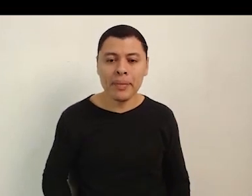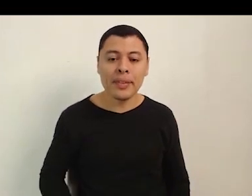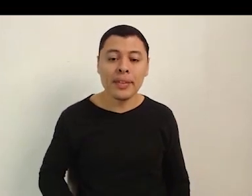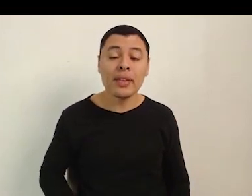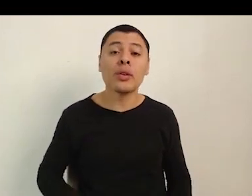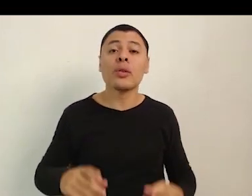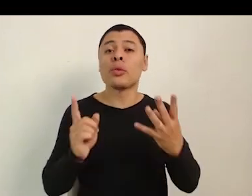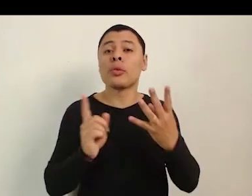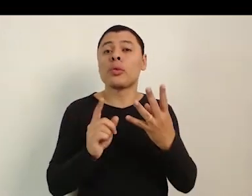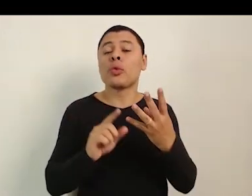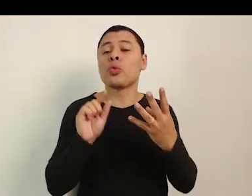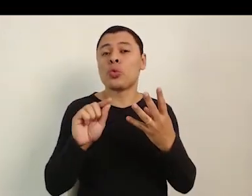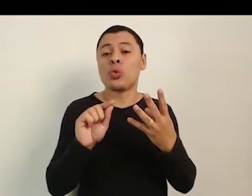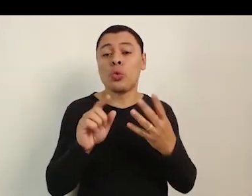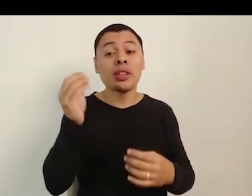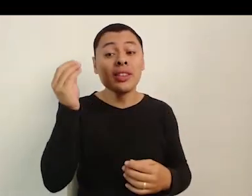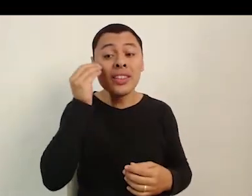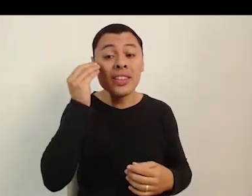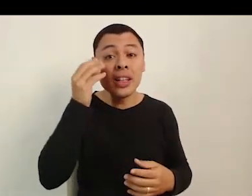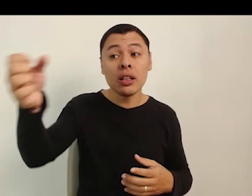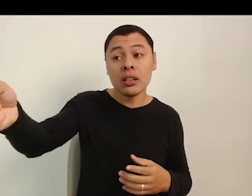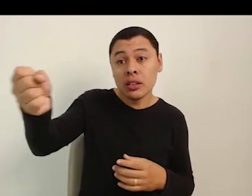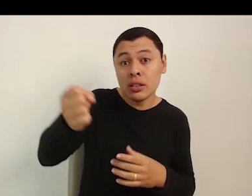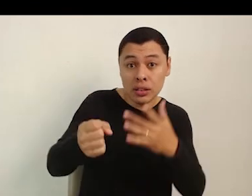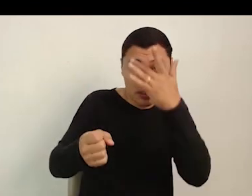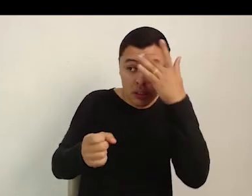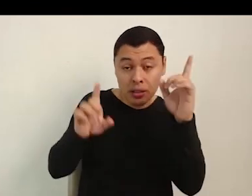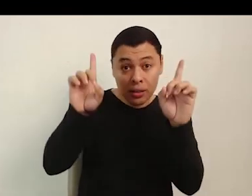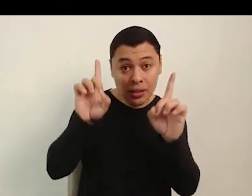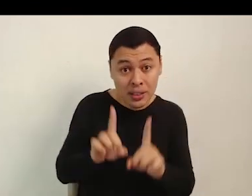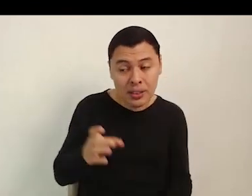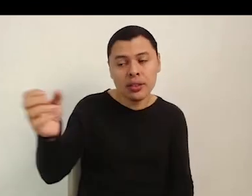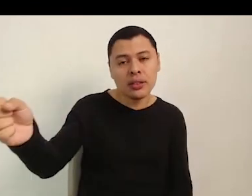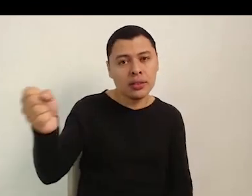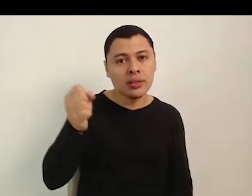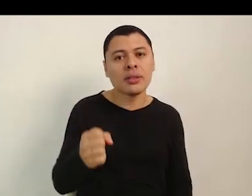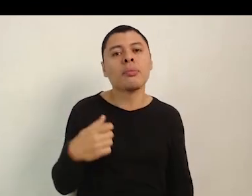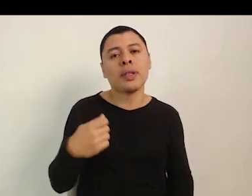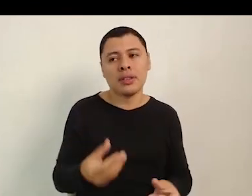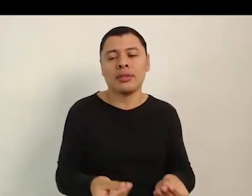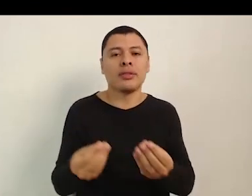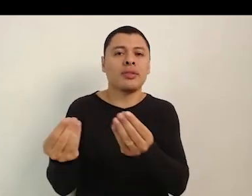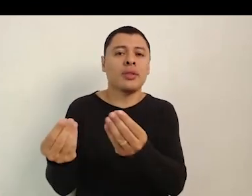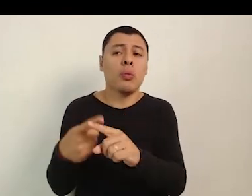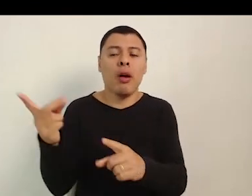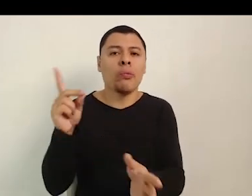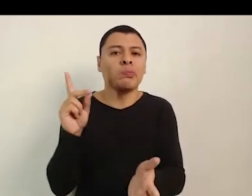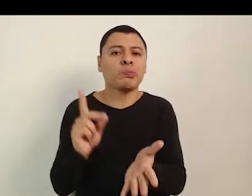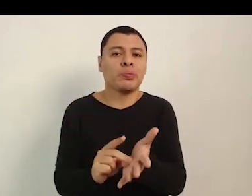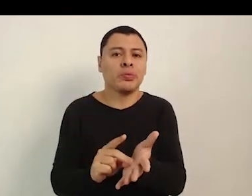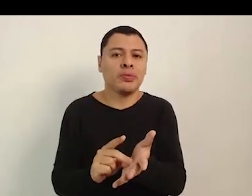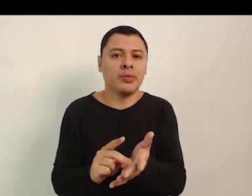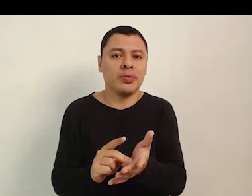evidência: testar com pessoas com deficiência. Isso é importante. Por quê? Porque são usuários reais. A gente não tem